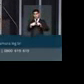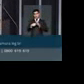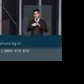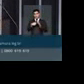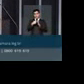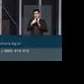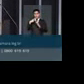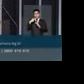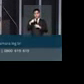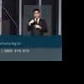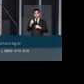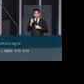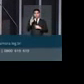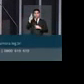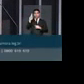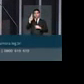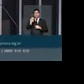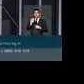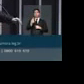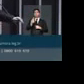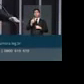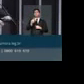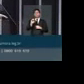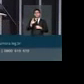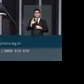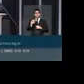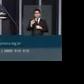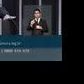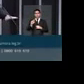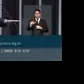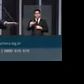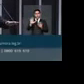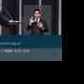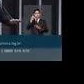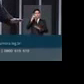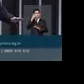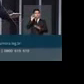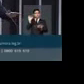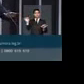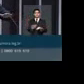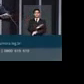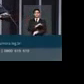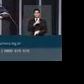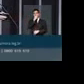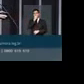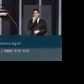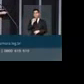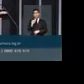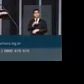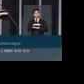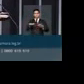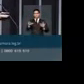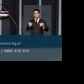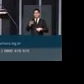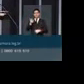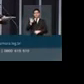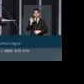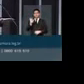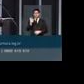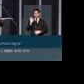comandadas pelo senhor Sérgio Cabral. Ontem, definitivamente, o Tribunal